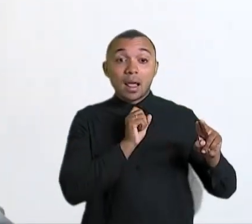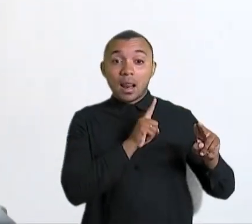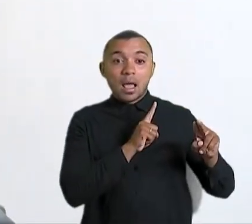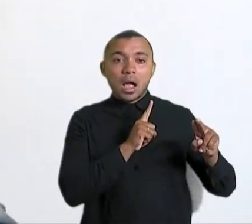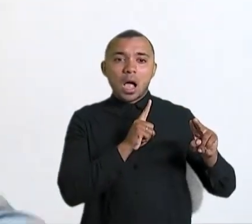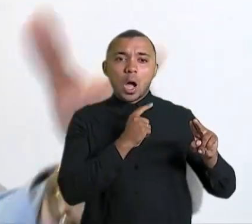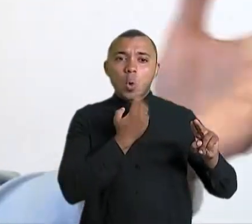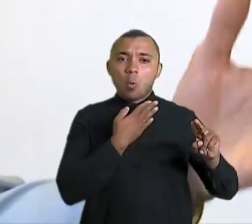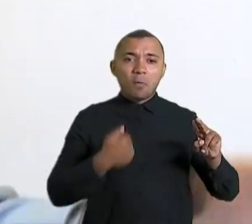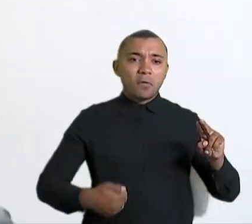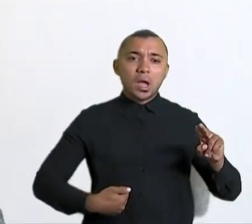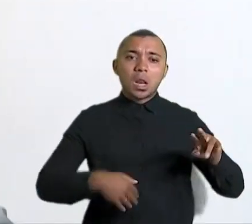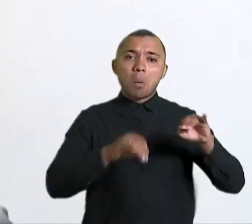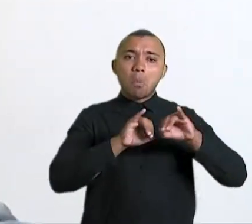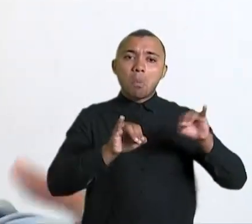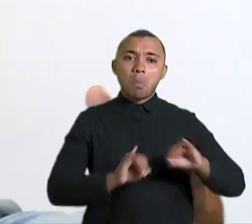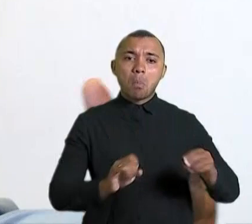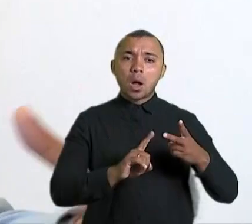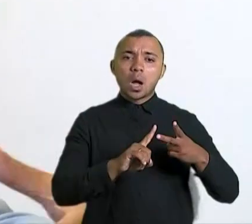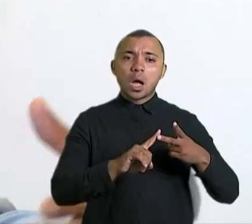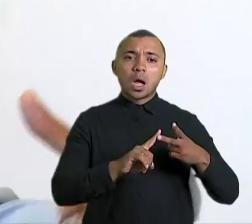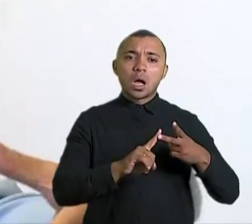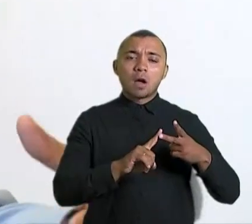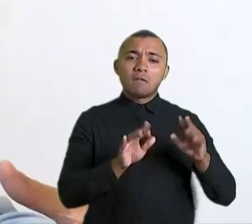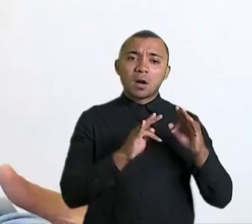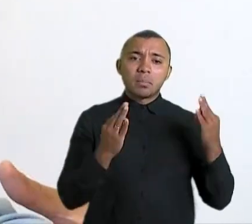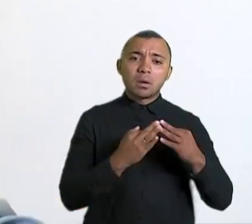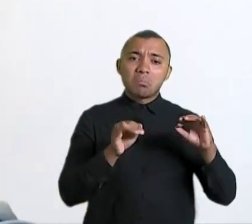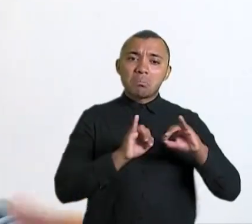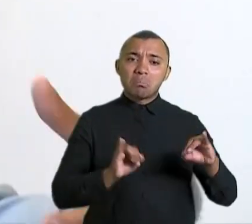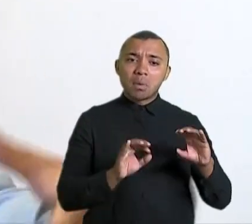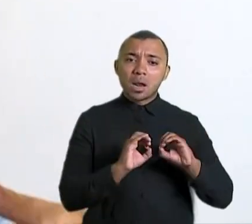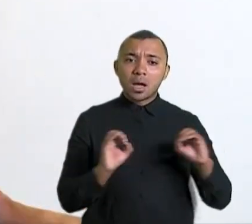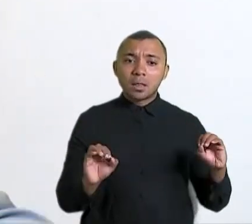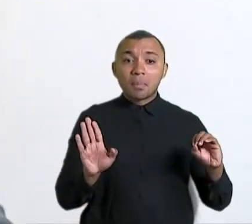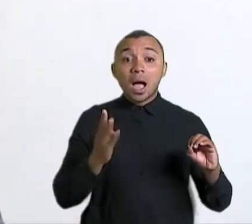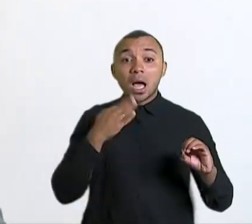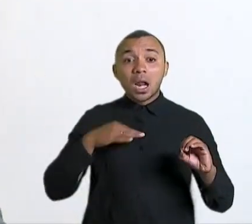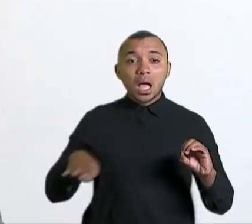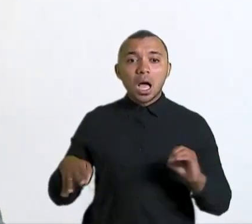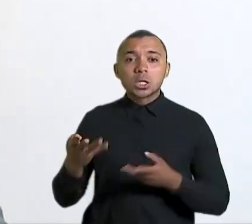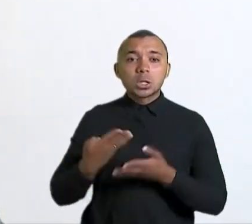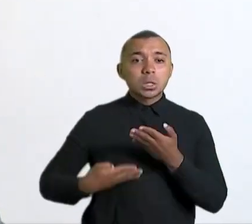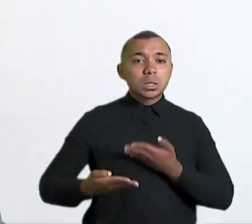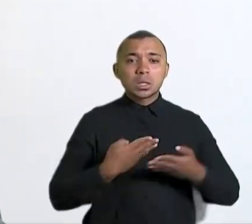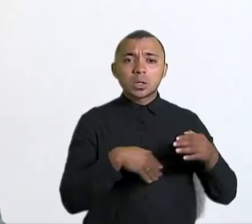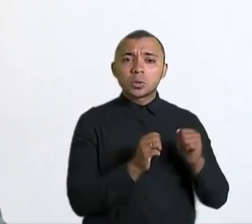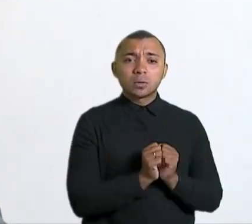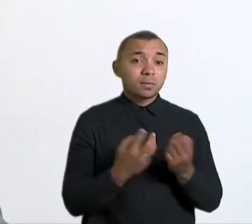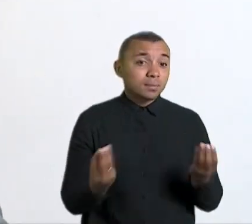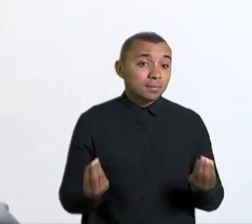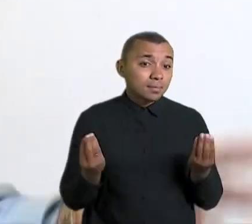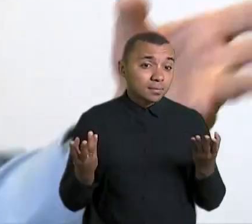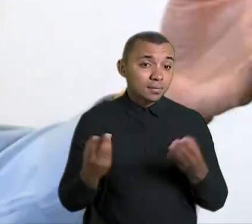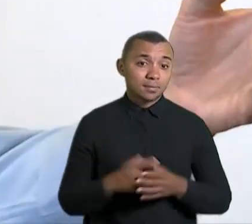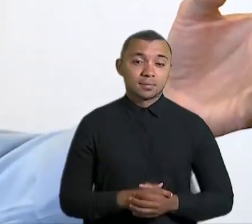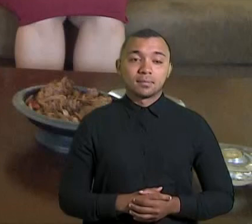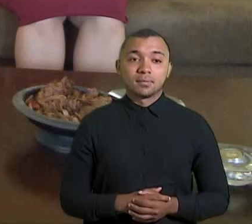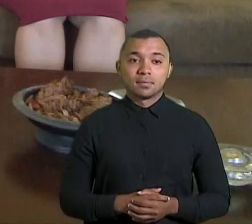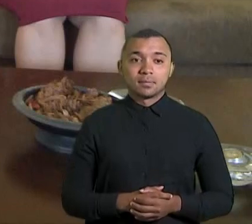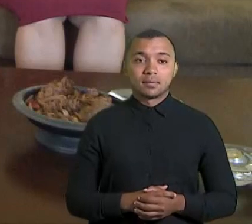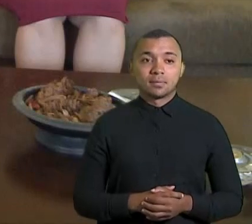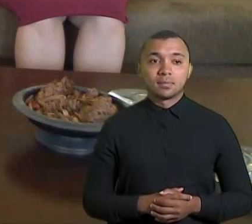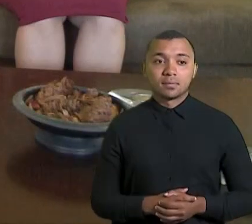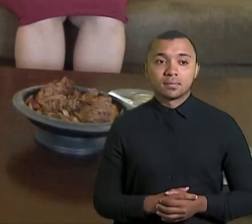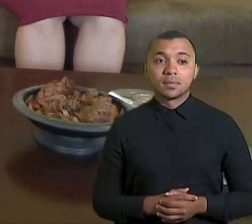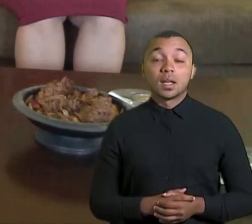informação da família, da igreja, mas elas conseguem se organizar enquanto sociedade. Como é que dá esse processo? Então, acredito que até